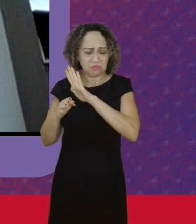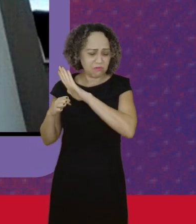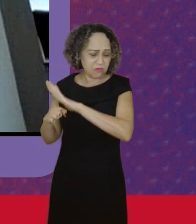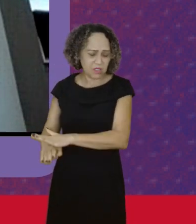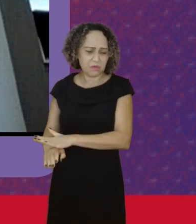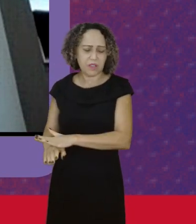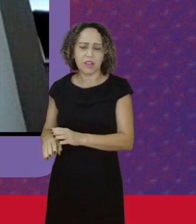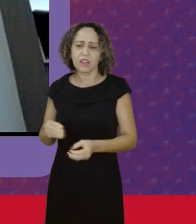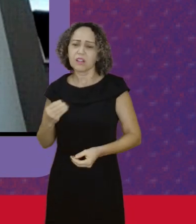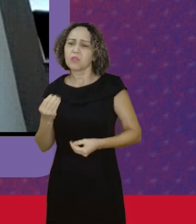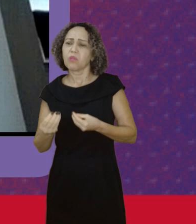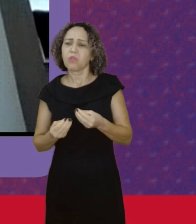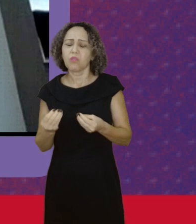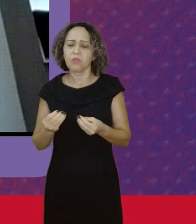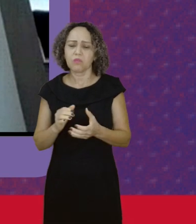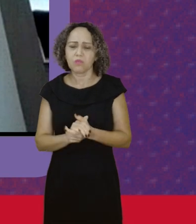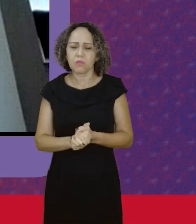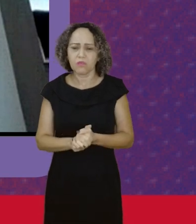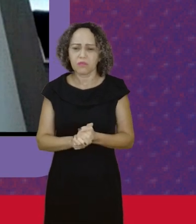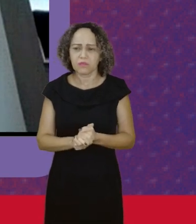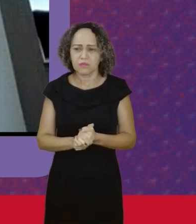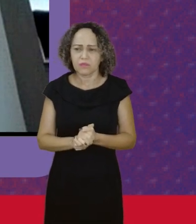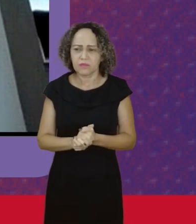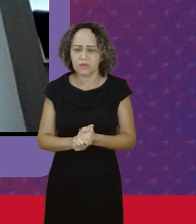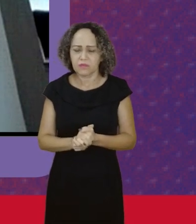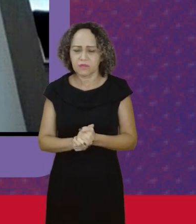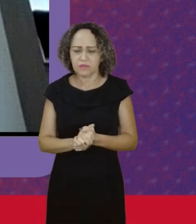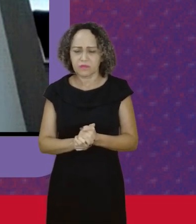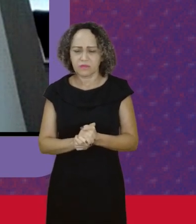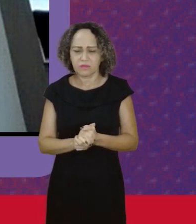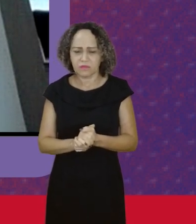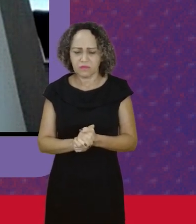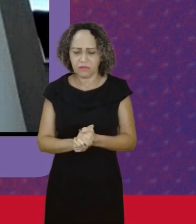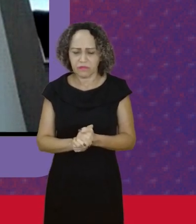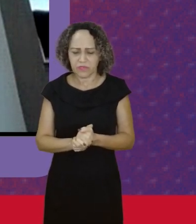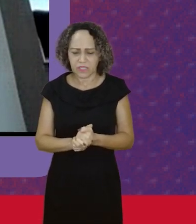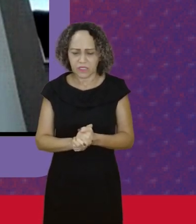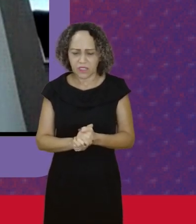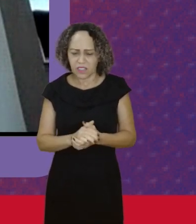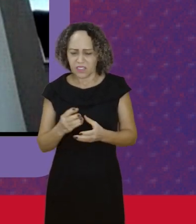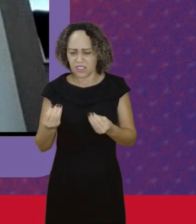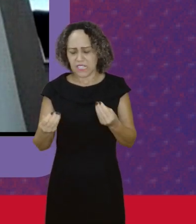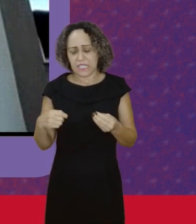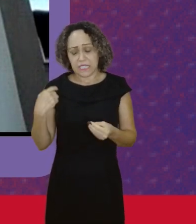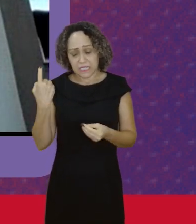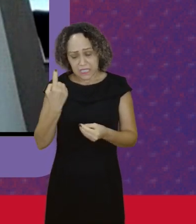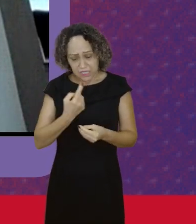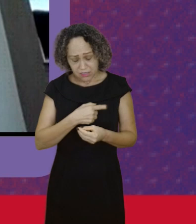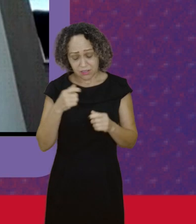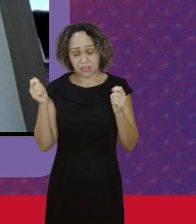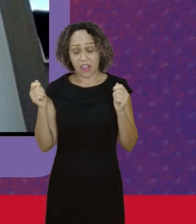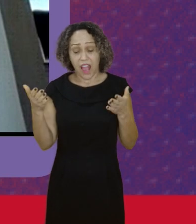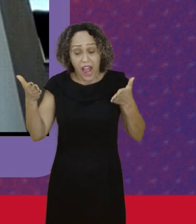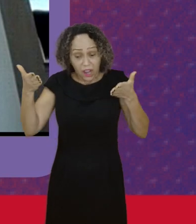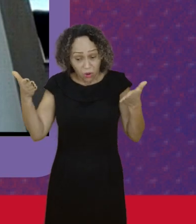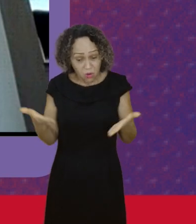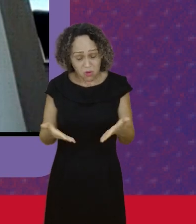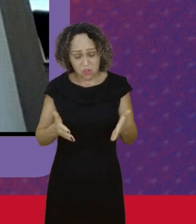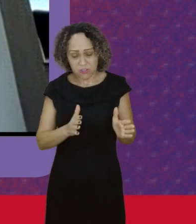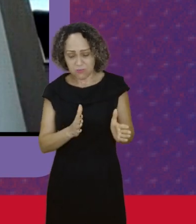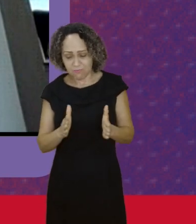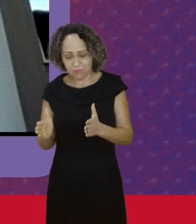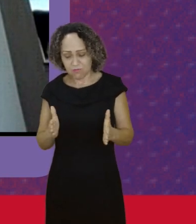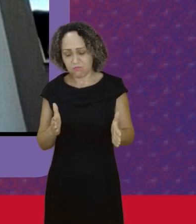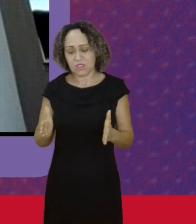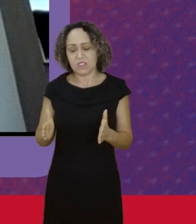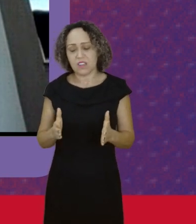Então, ser professor e ser professora nunca foi tanto um ato de resistência como está sendo agora.